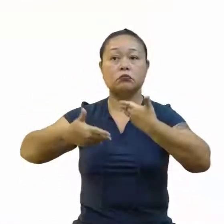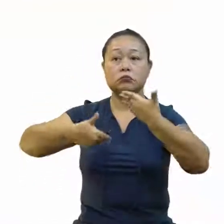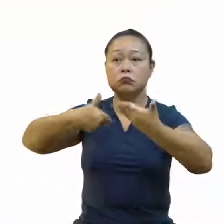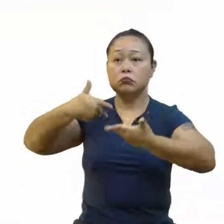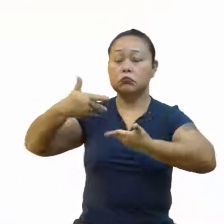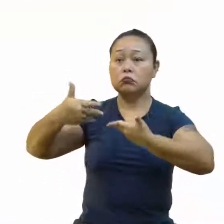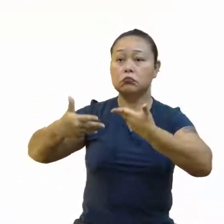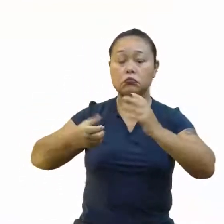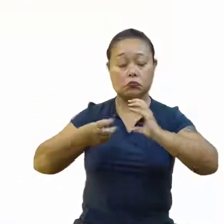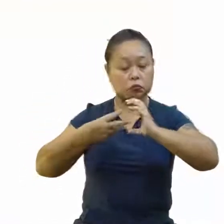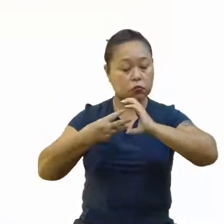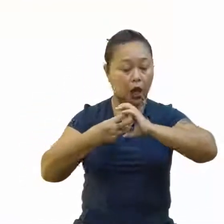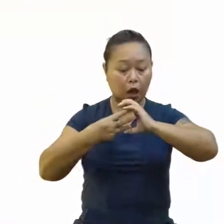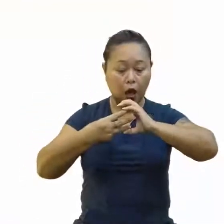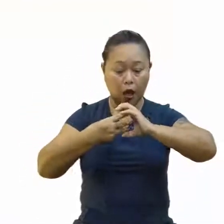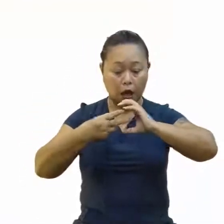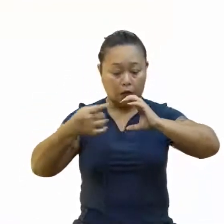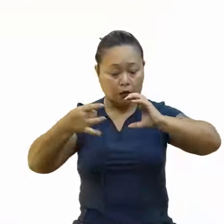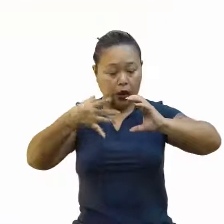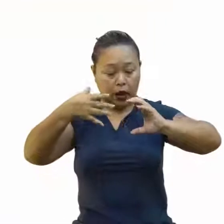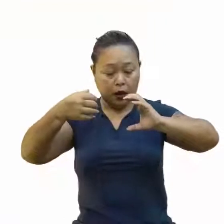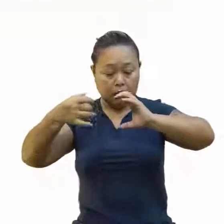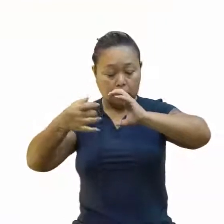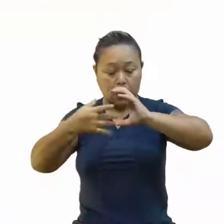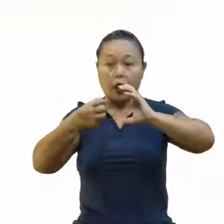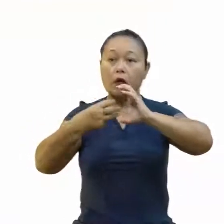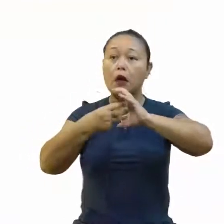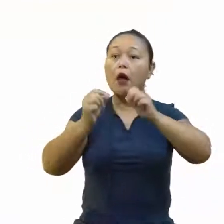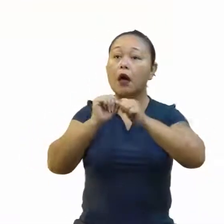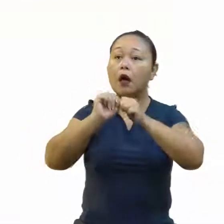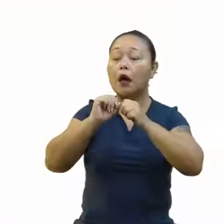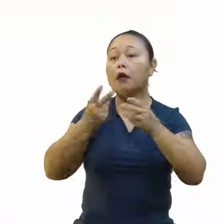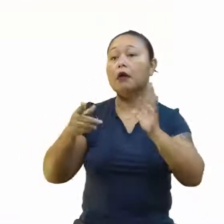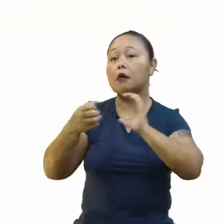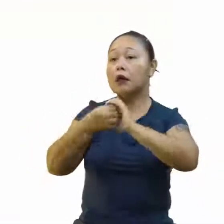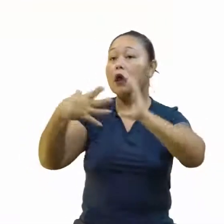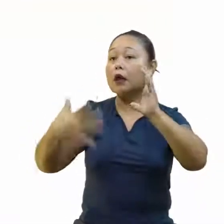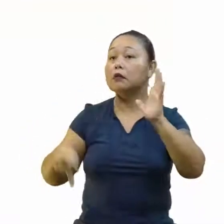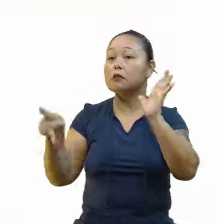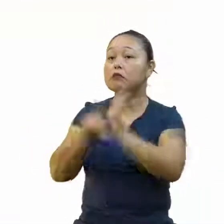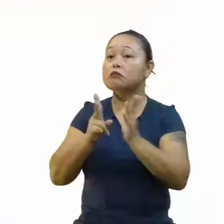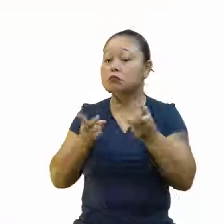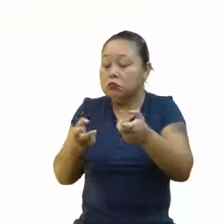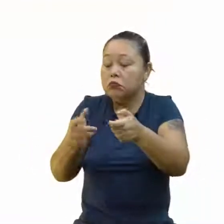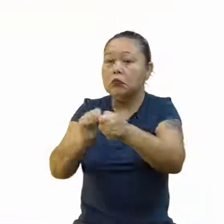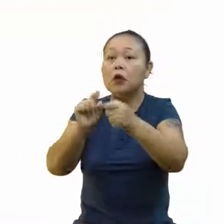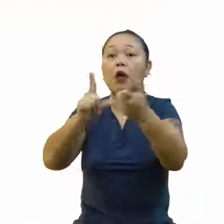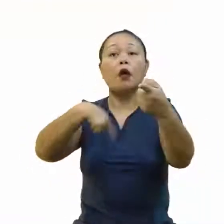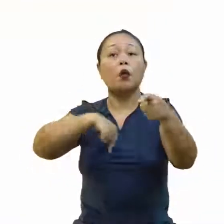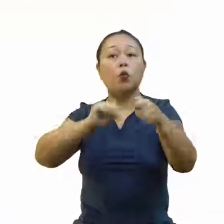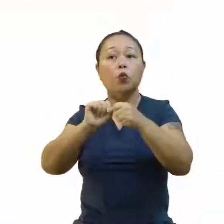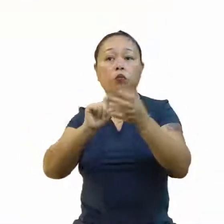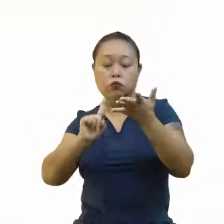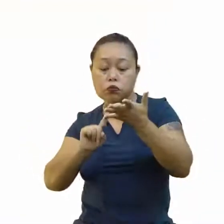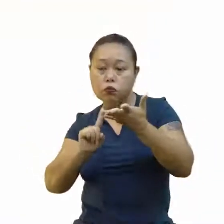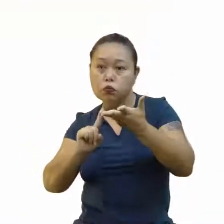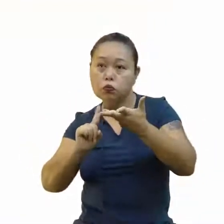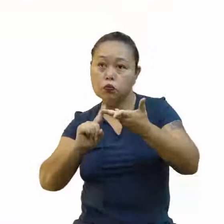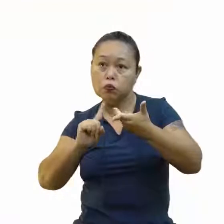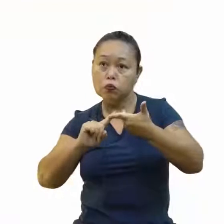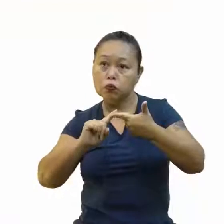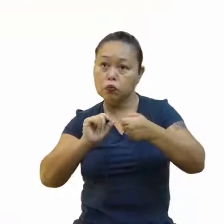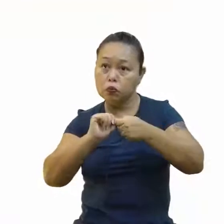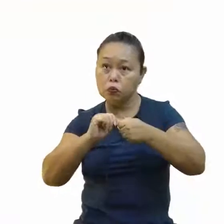de células. Então, a característica ali do câncer é o quê? Que ele vai afetar inúmeros sistemas